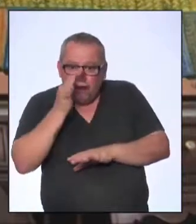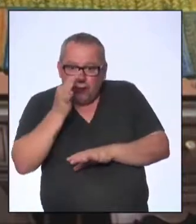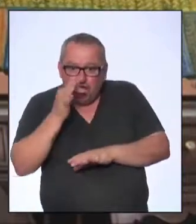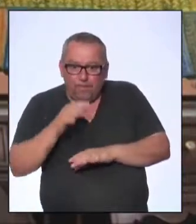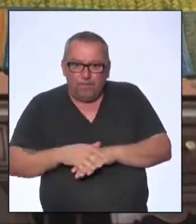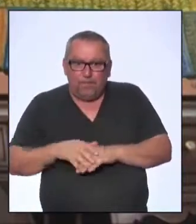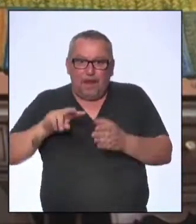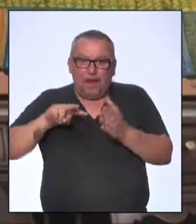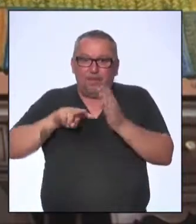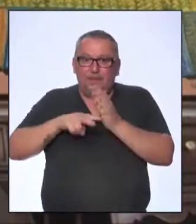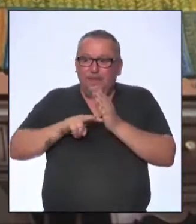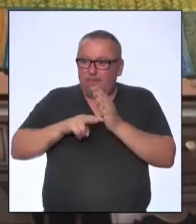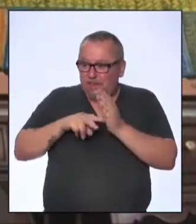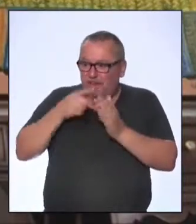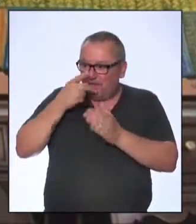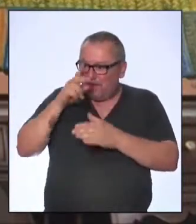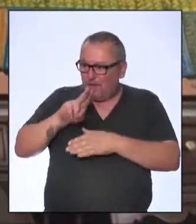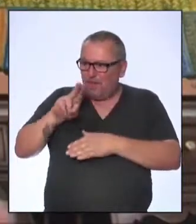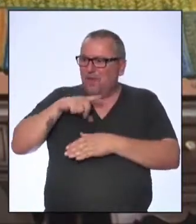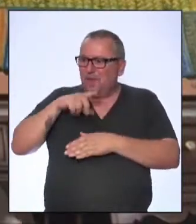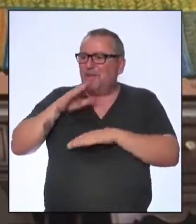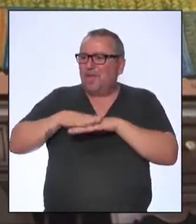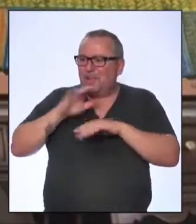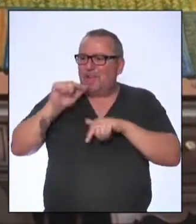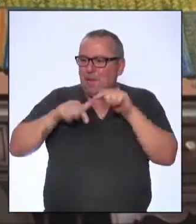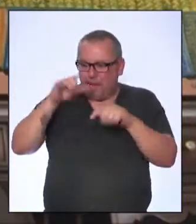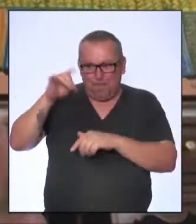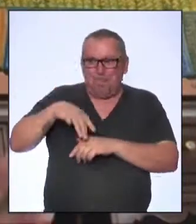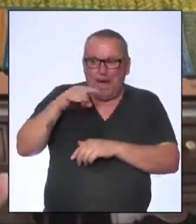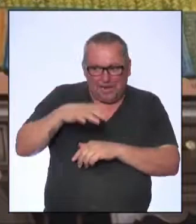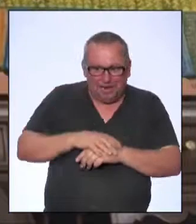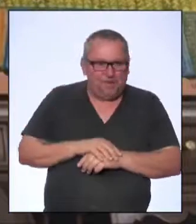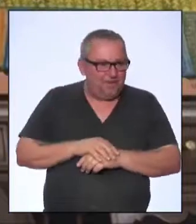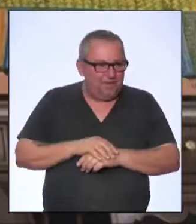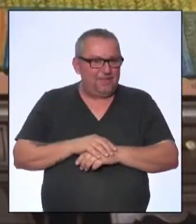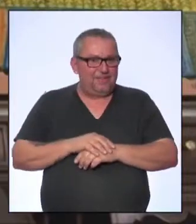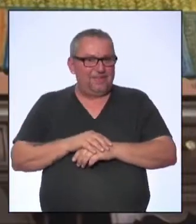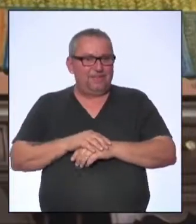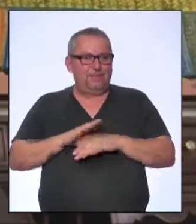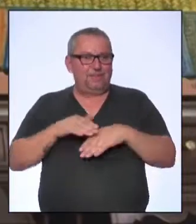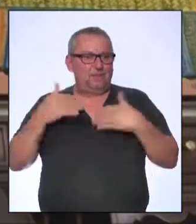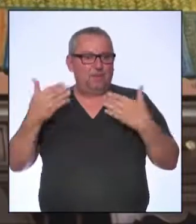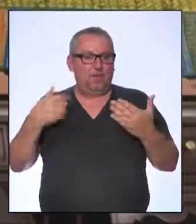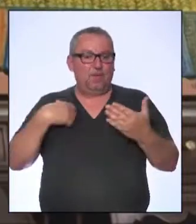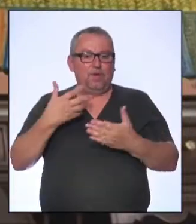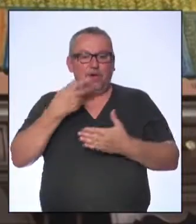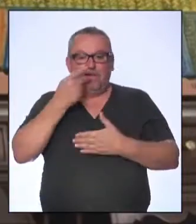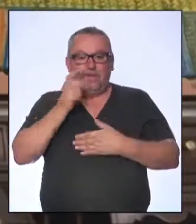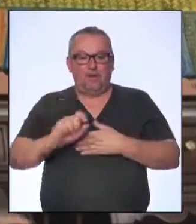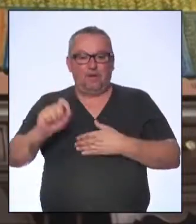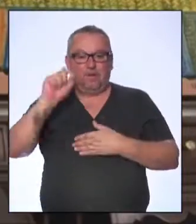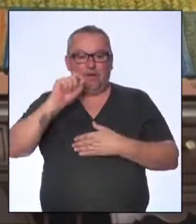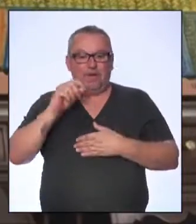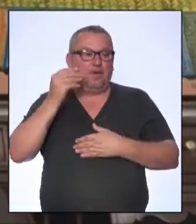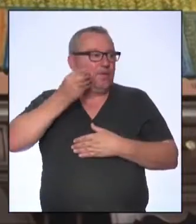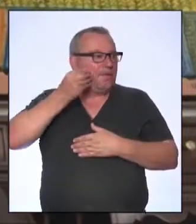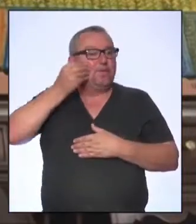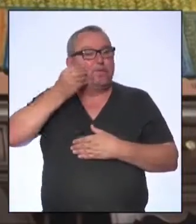falou que eu estava usando mão de obra barata. Então, foi uma... Ou seja, o que eu estou querendo dizer com essa